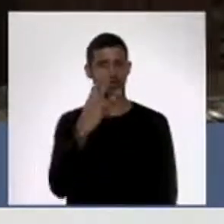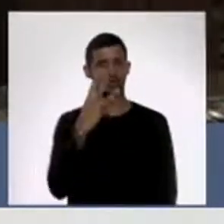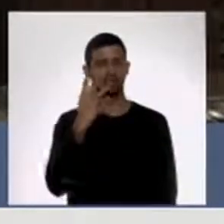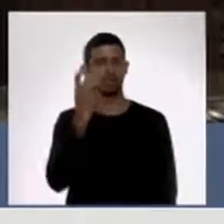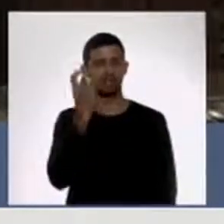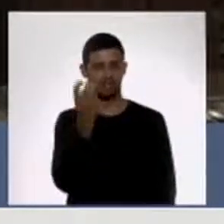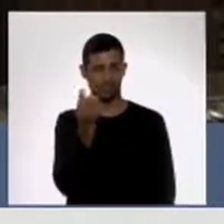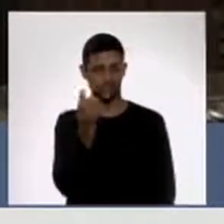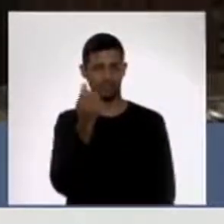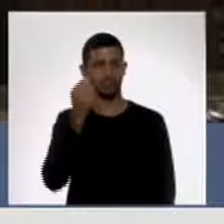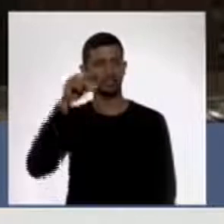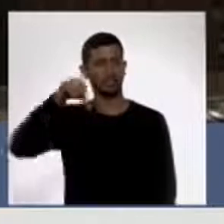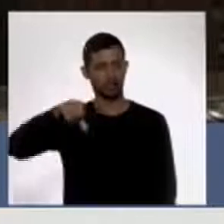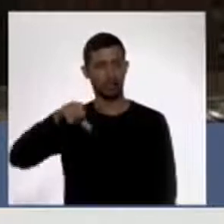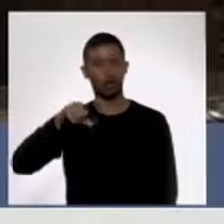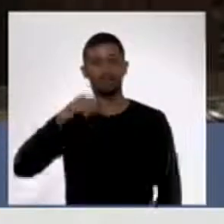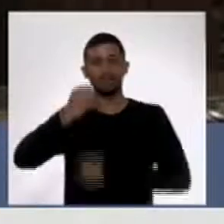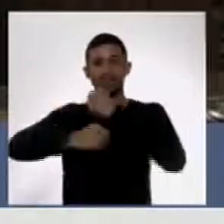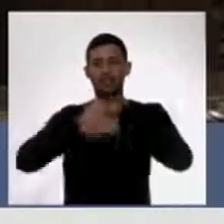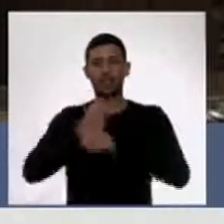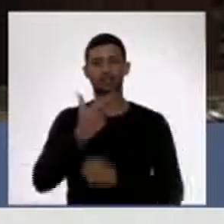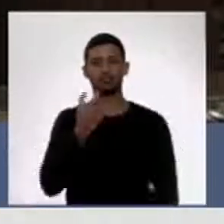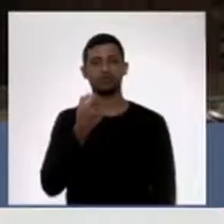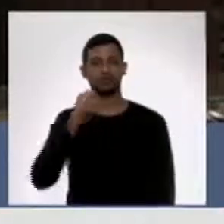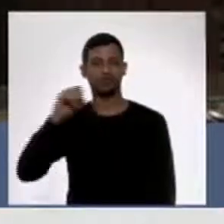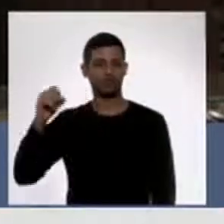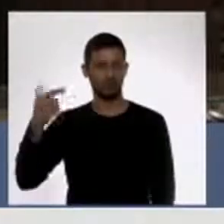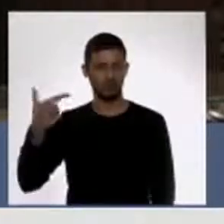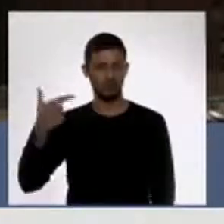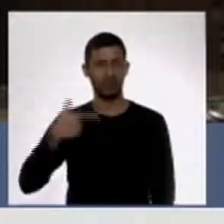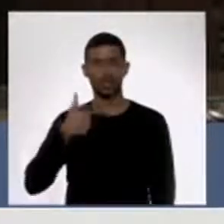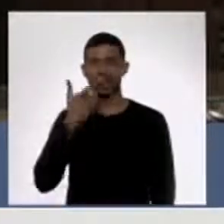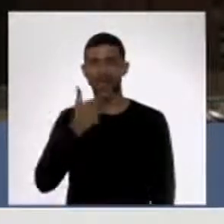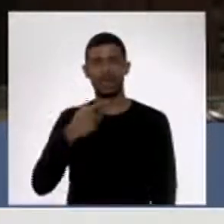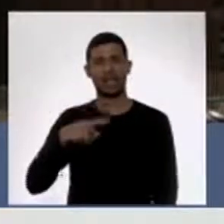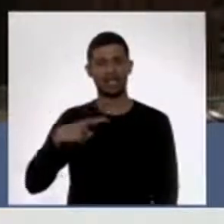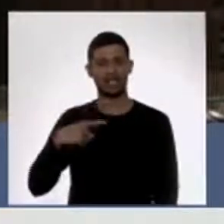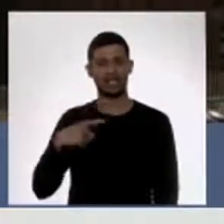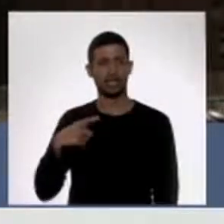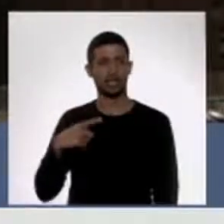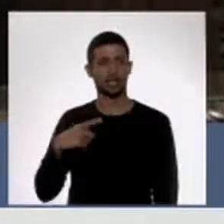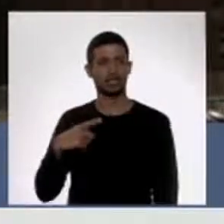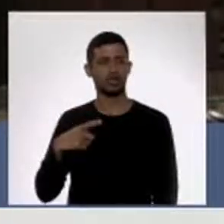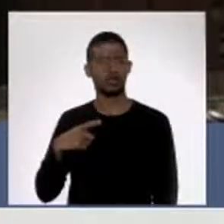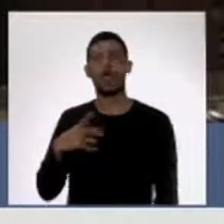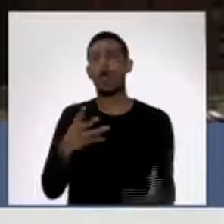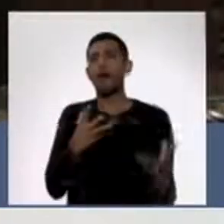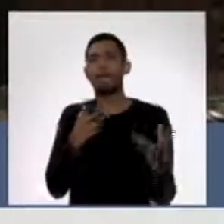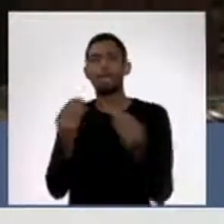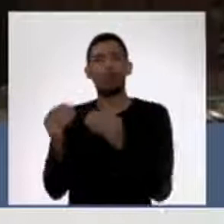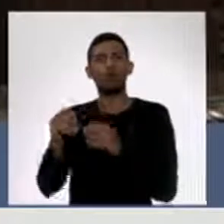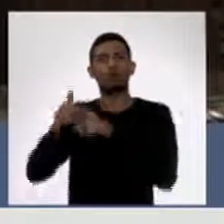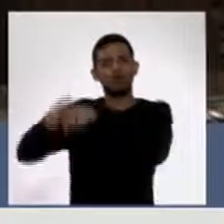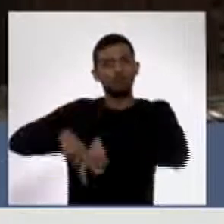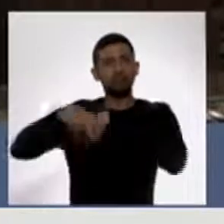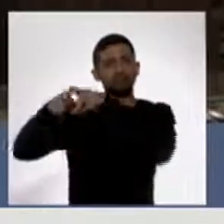10.469 de 2002, para relembrar o massacre sofrido por